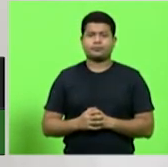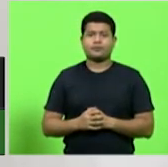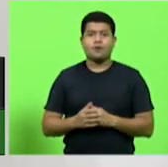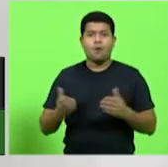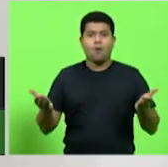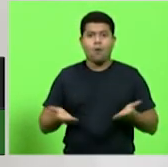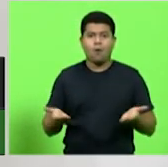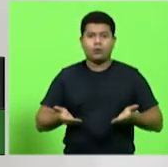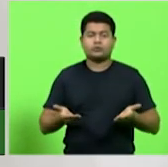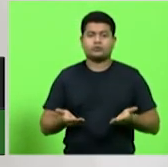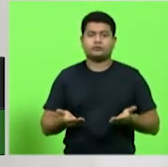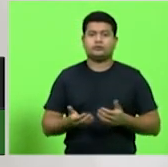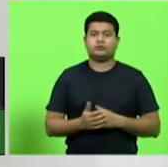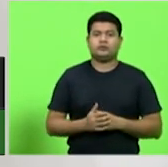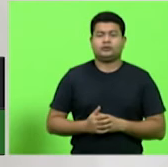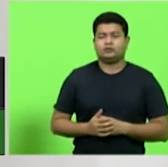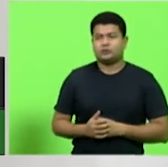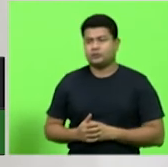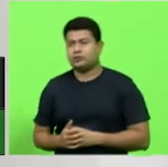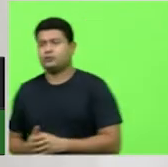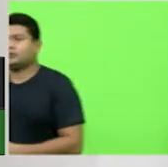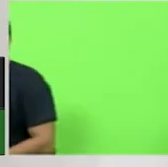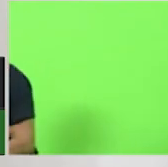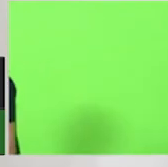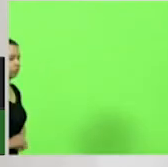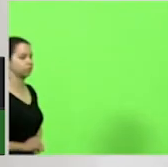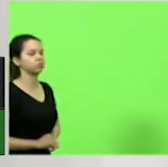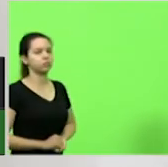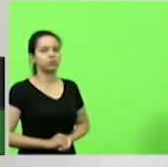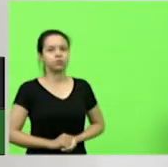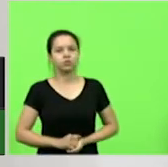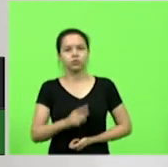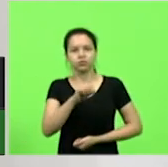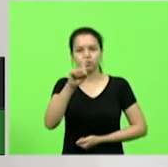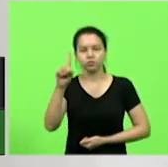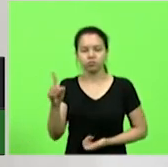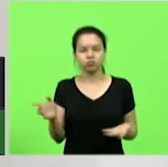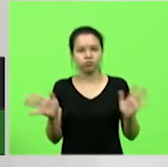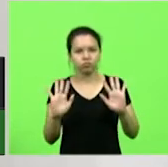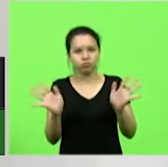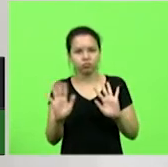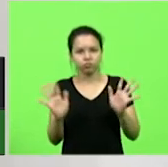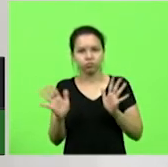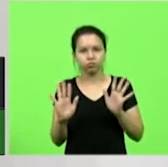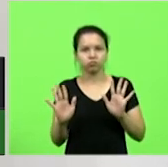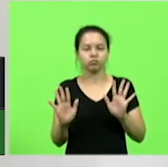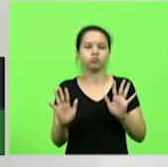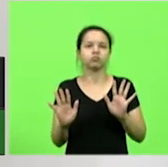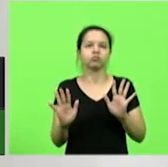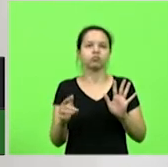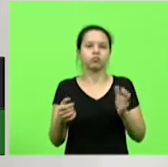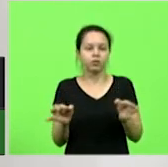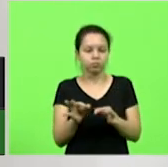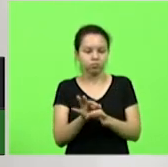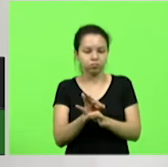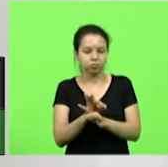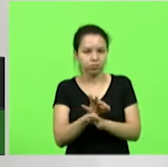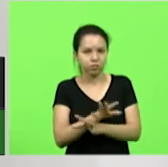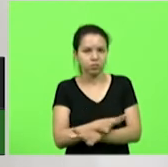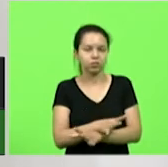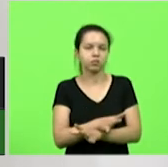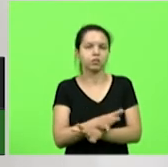Hoje é um dia de despedidas, de encerramento de um ciclo. Mas confiante em